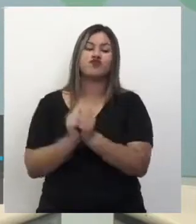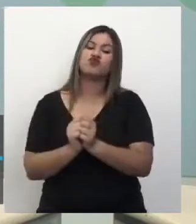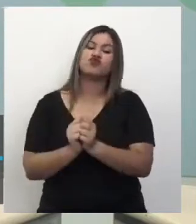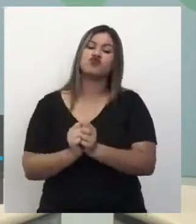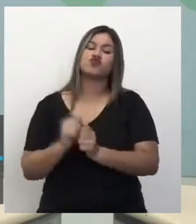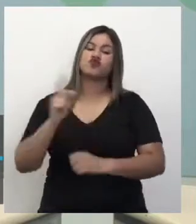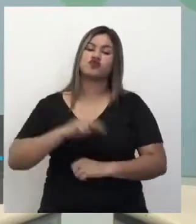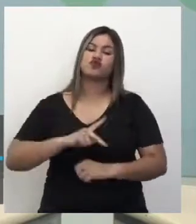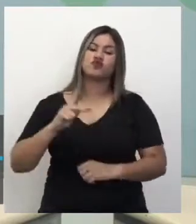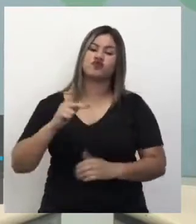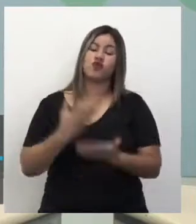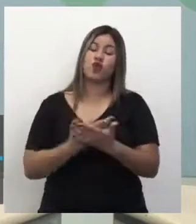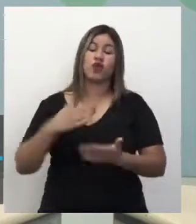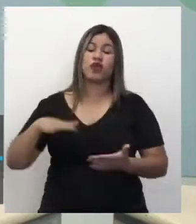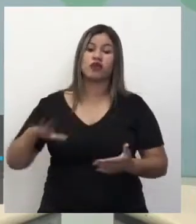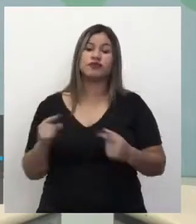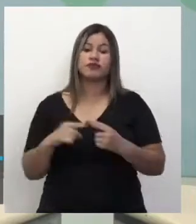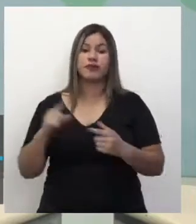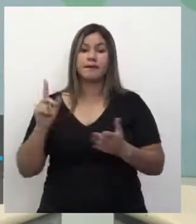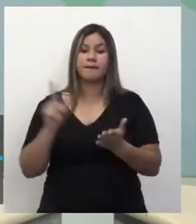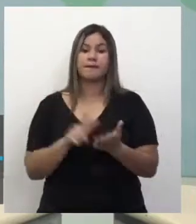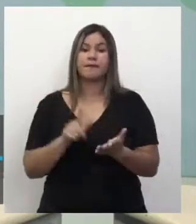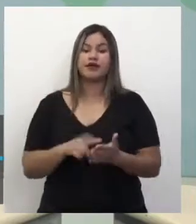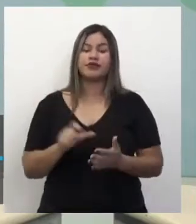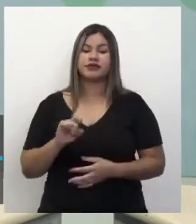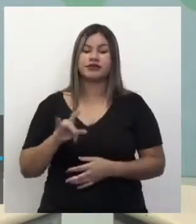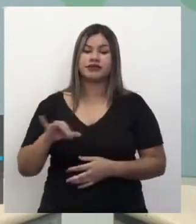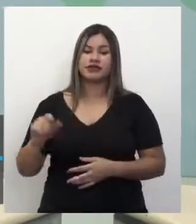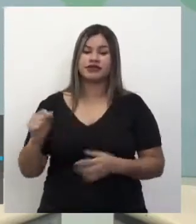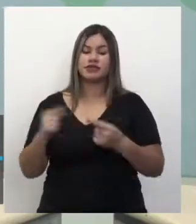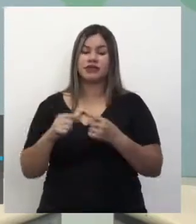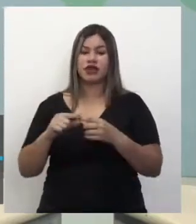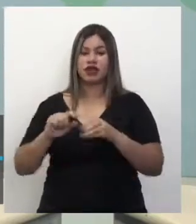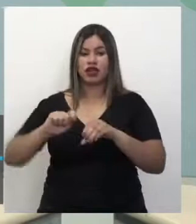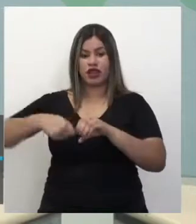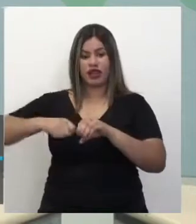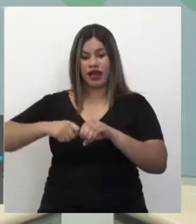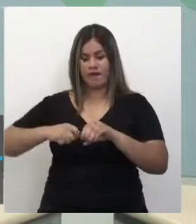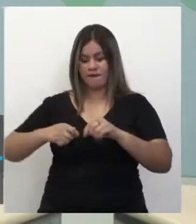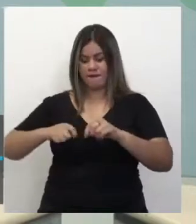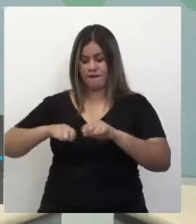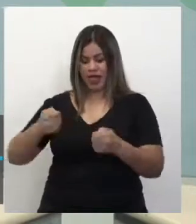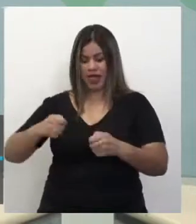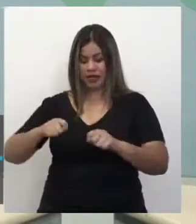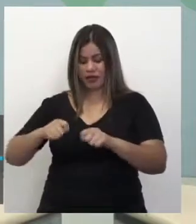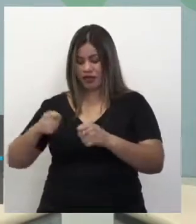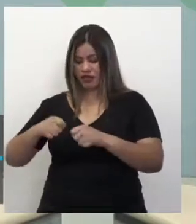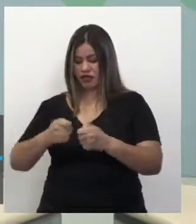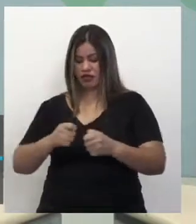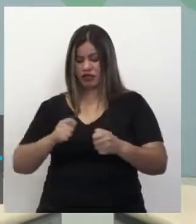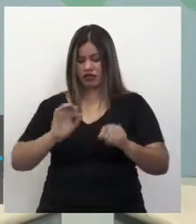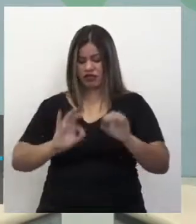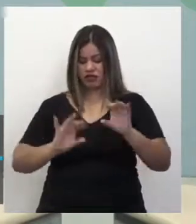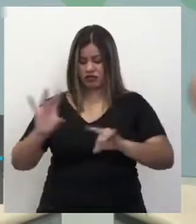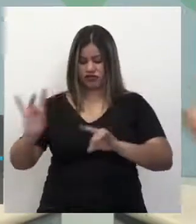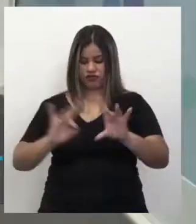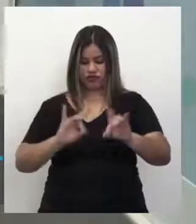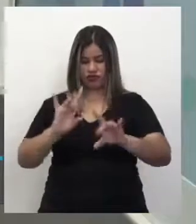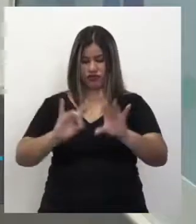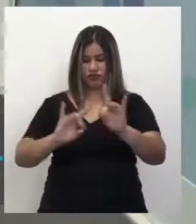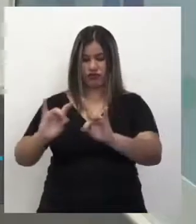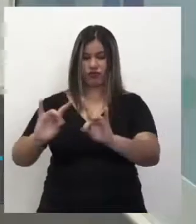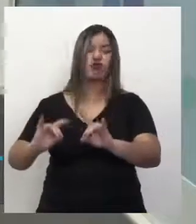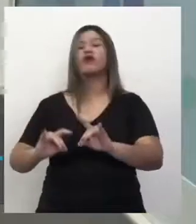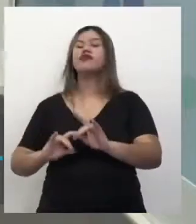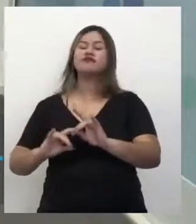de seda. Eu uso a ponta de um lápis quebrado e destaca e vai colando. Fica muito bom. Eu acho que eu já vi. Acho que eu já vai fiz pegando, isso na